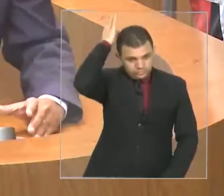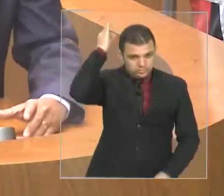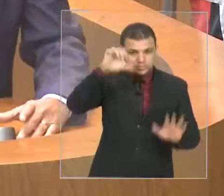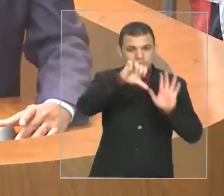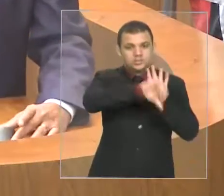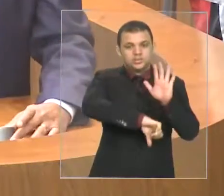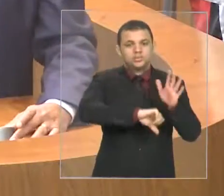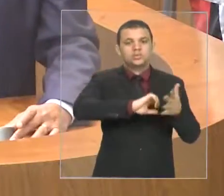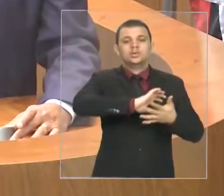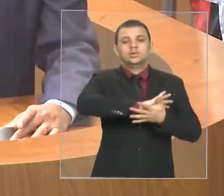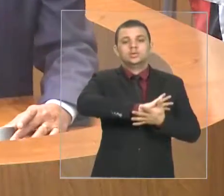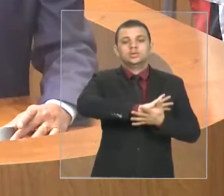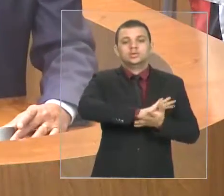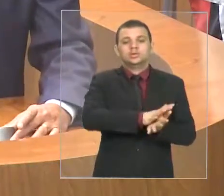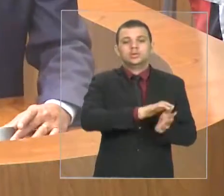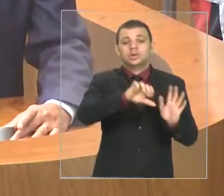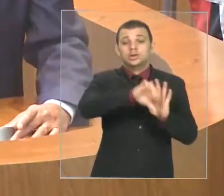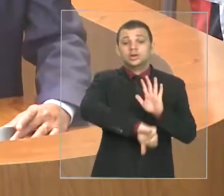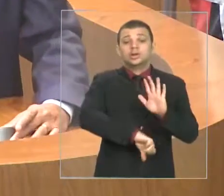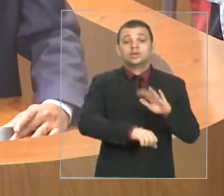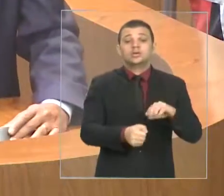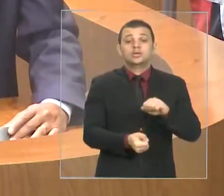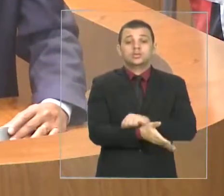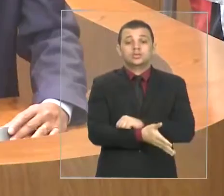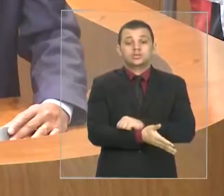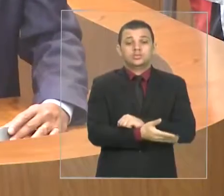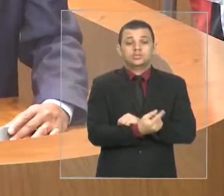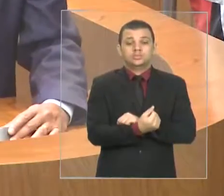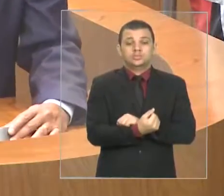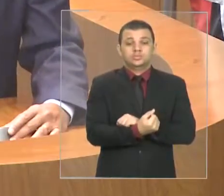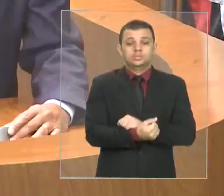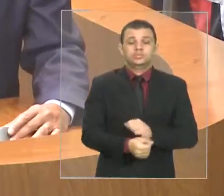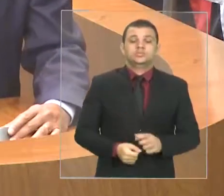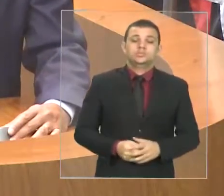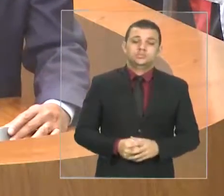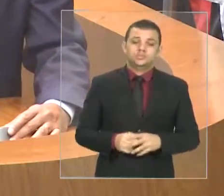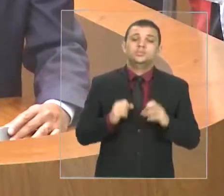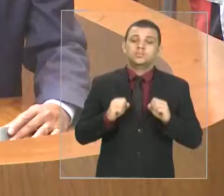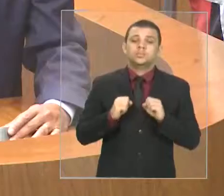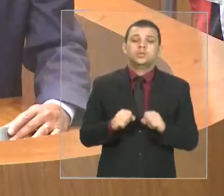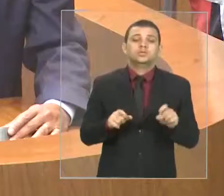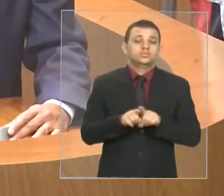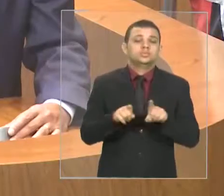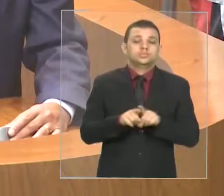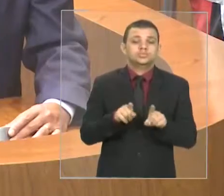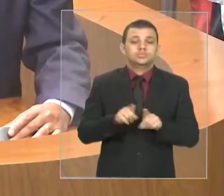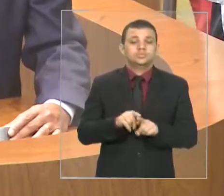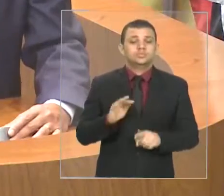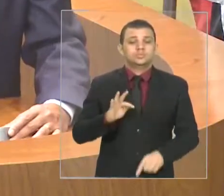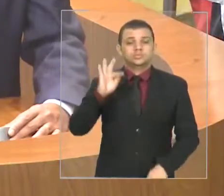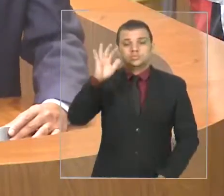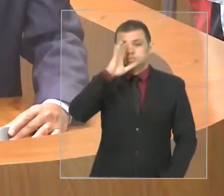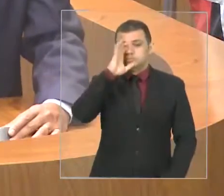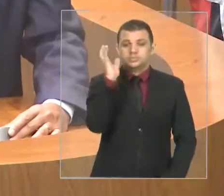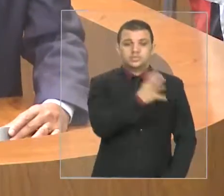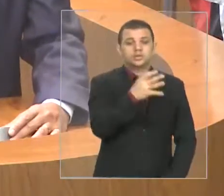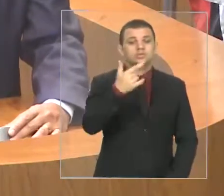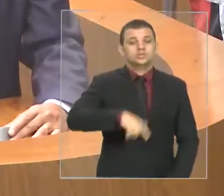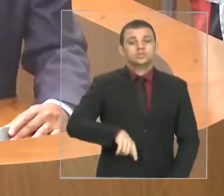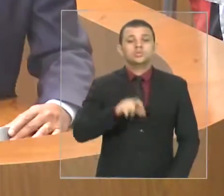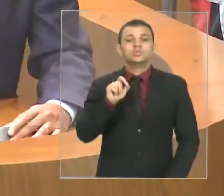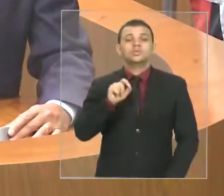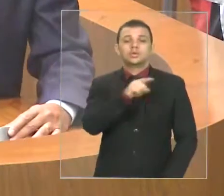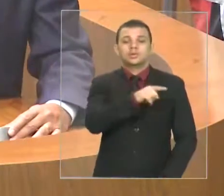sem falar que ainda há possibilidade de uma nova denúncia por obstrução